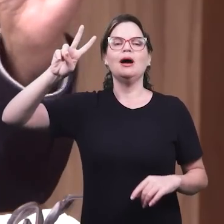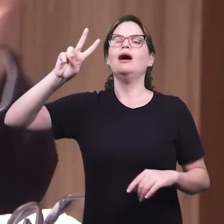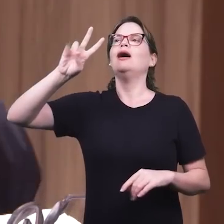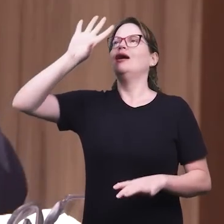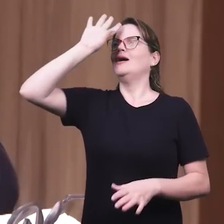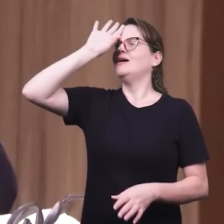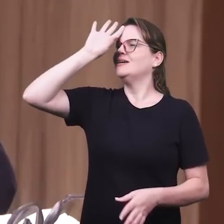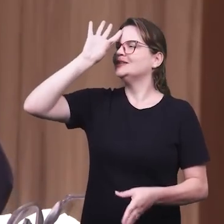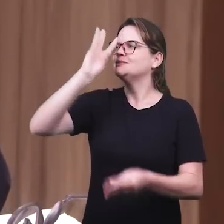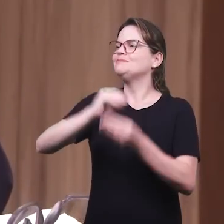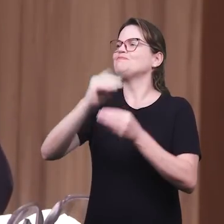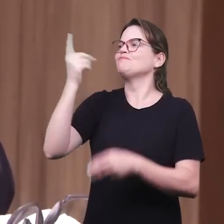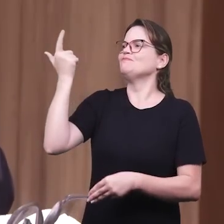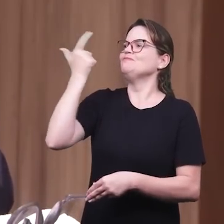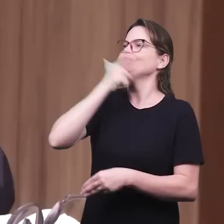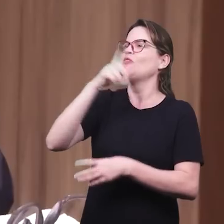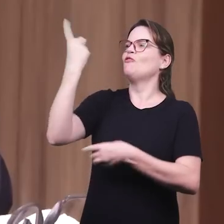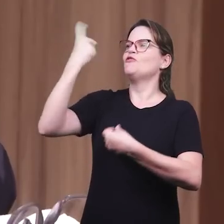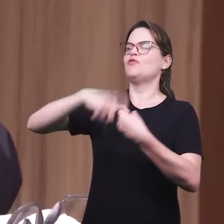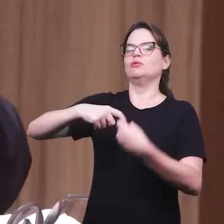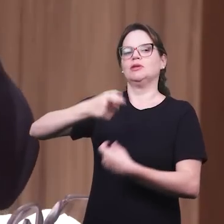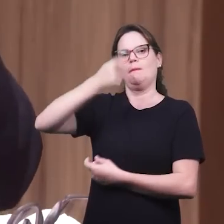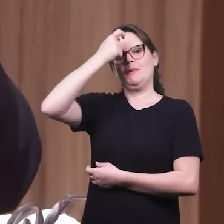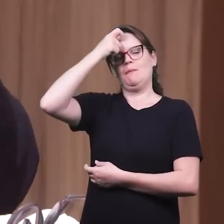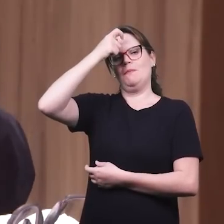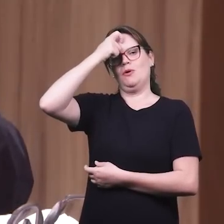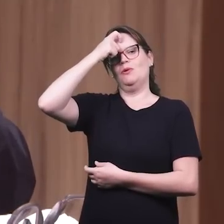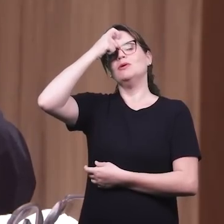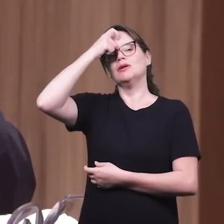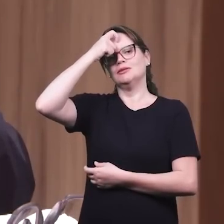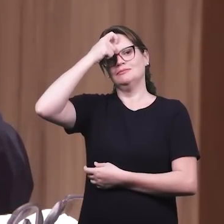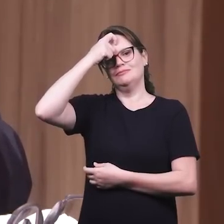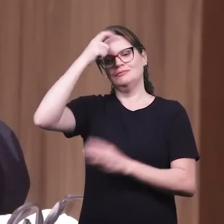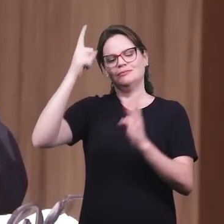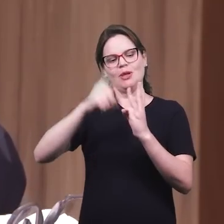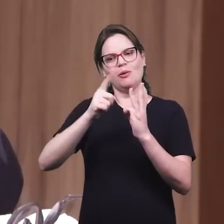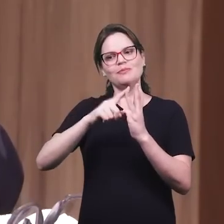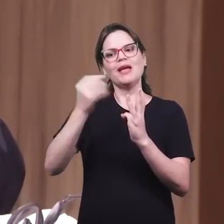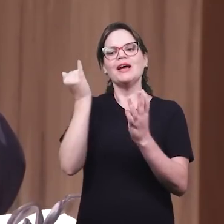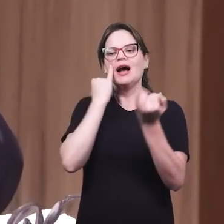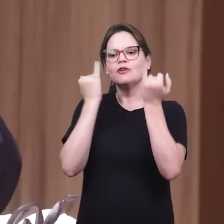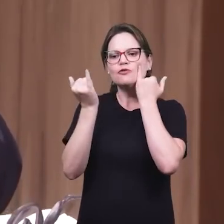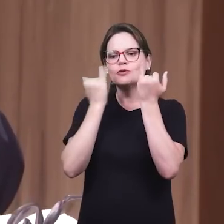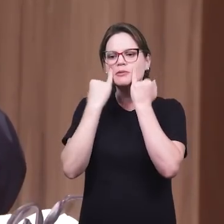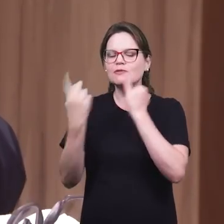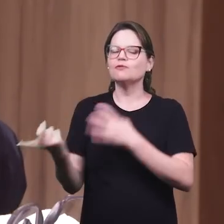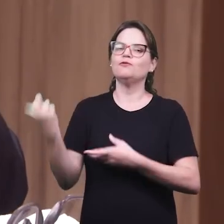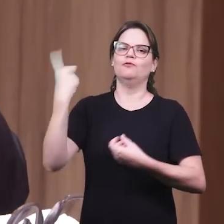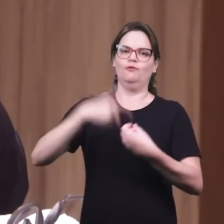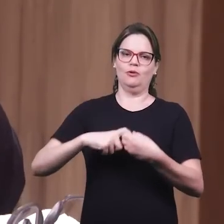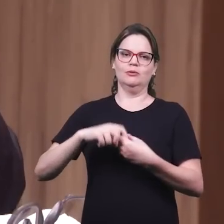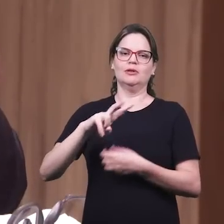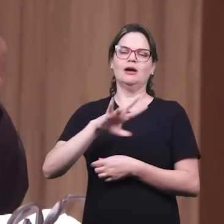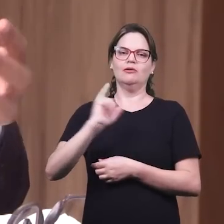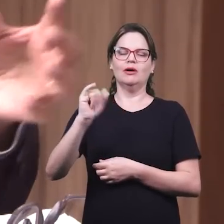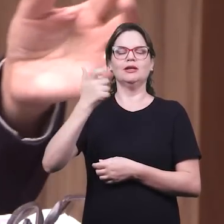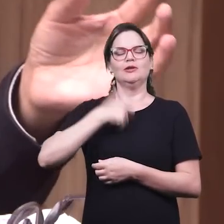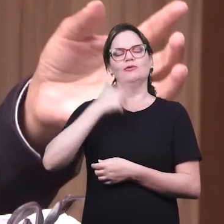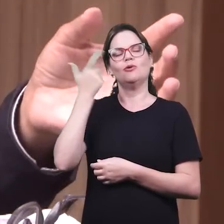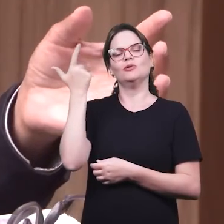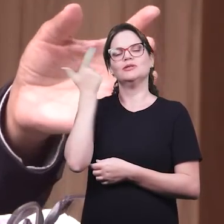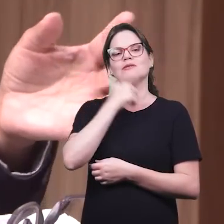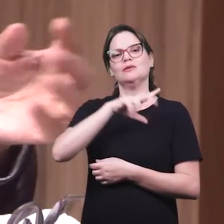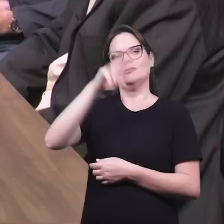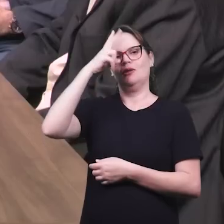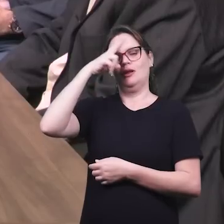região profunda do nosso cérebro, e a recuperação dessa informação, ela nos faz lembrar, quando a gente